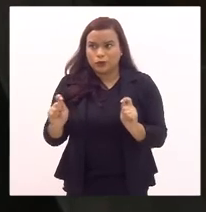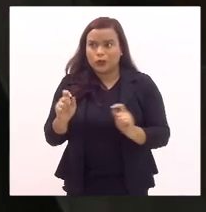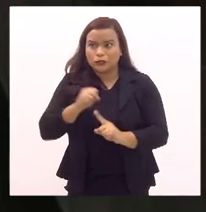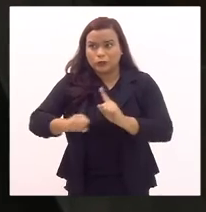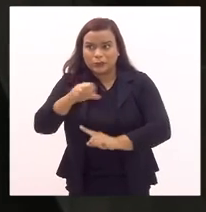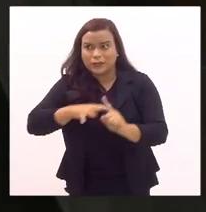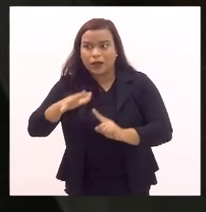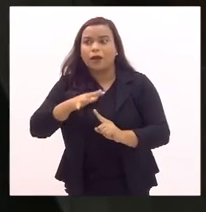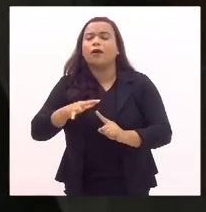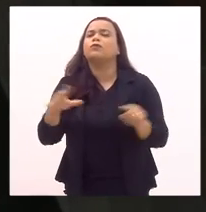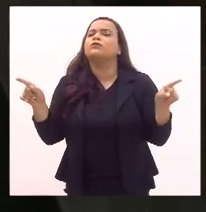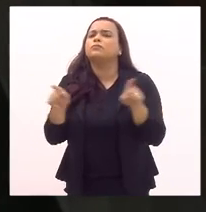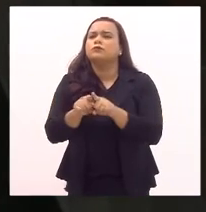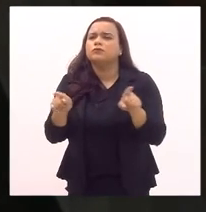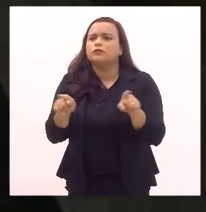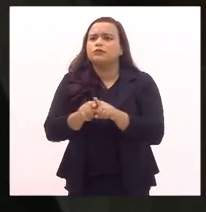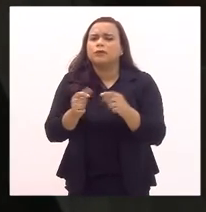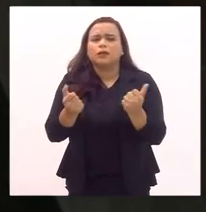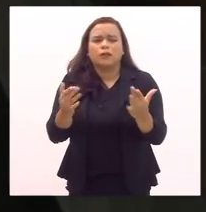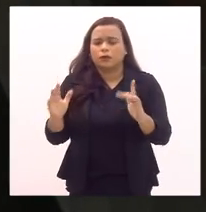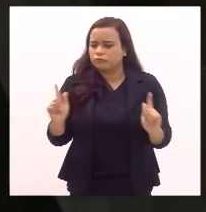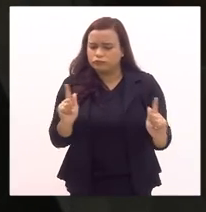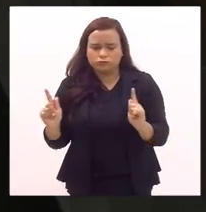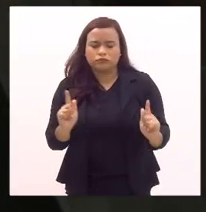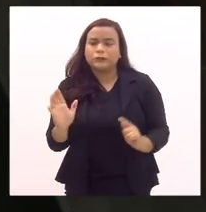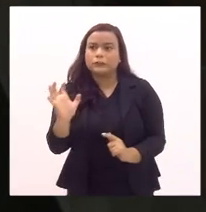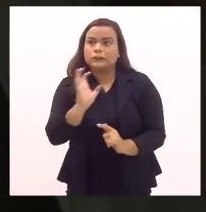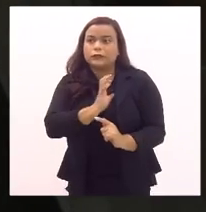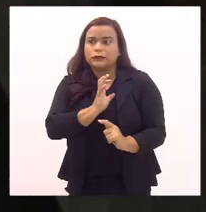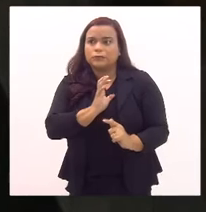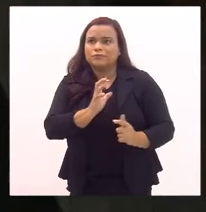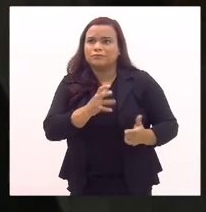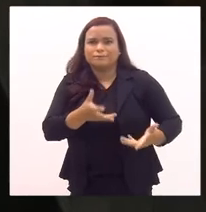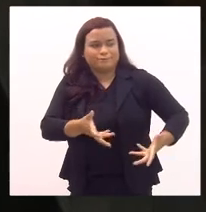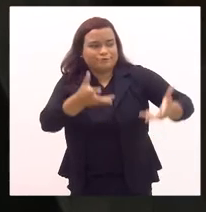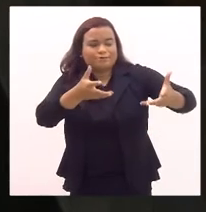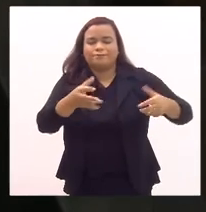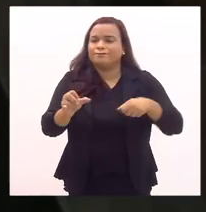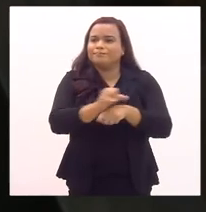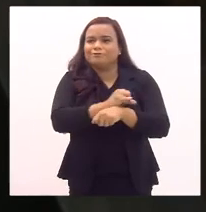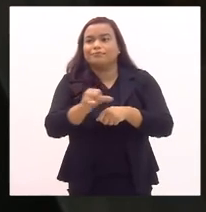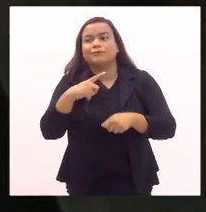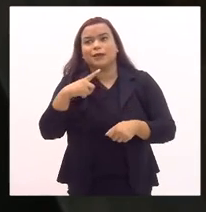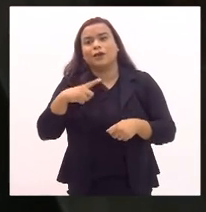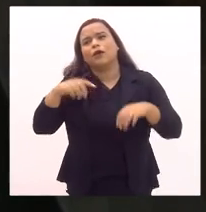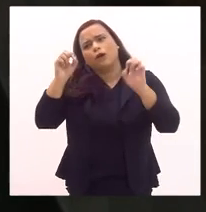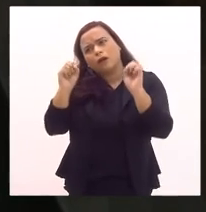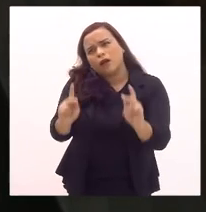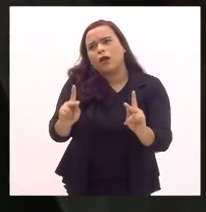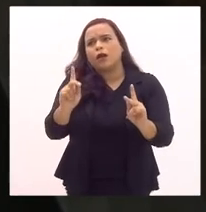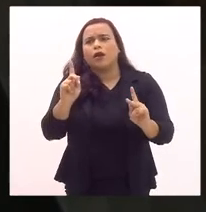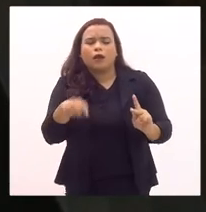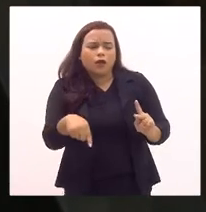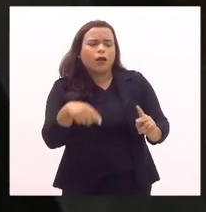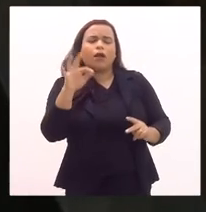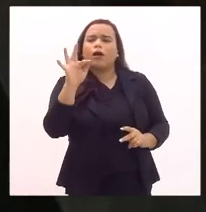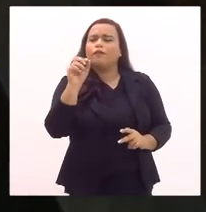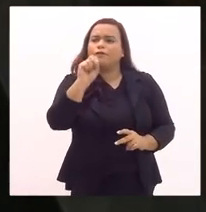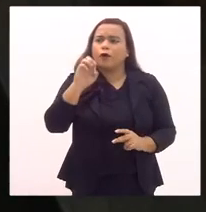social para gerir essa riqueza é estratégica tudo bem o combustível fóssil